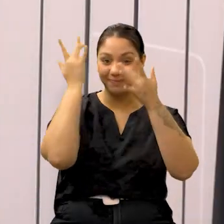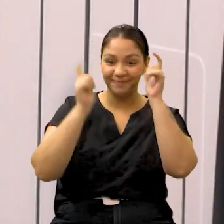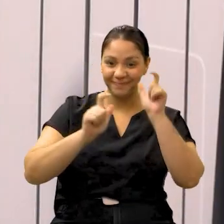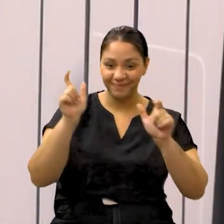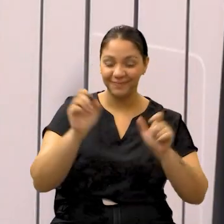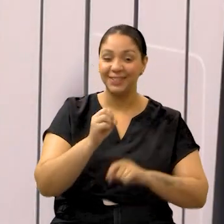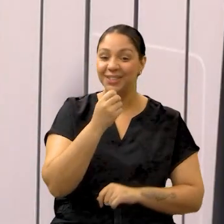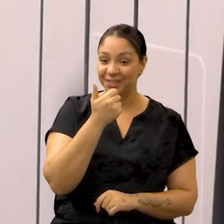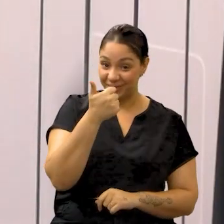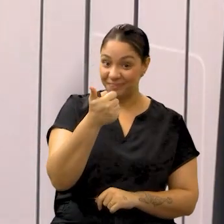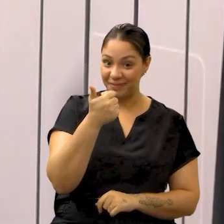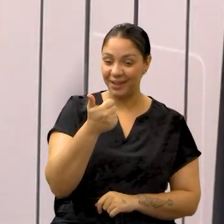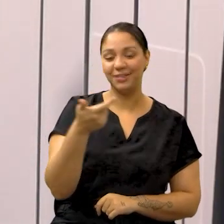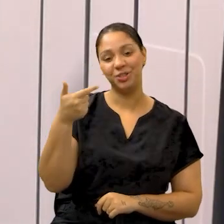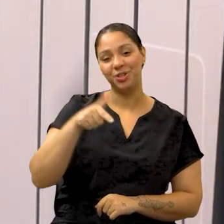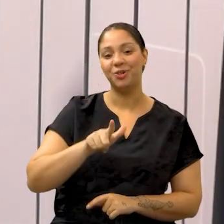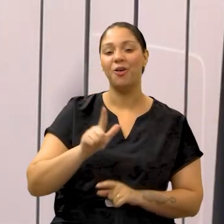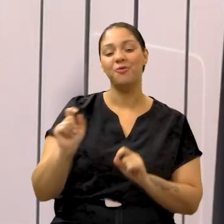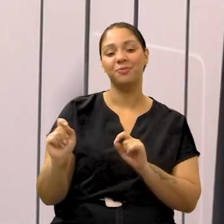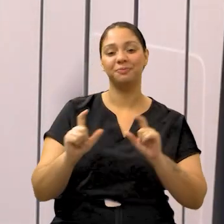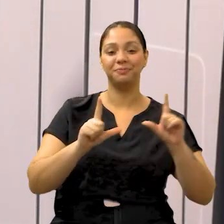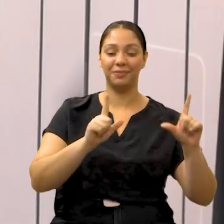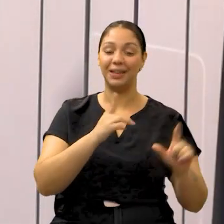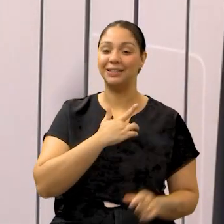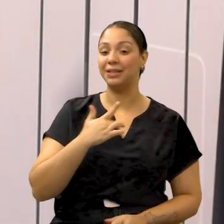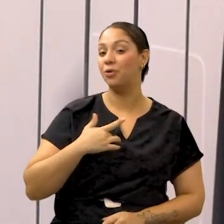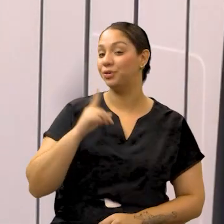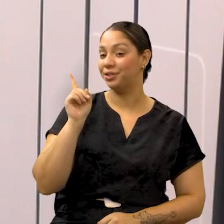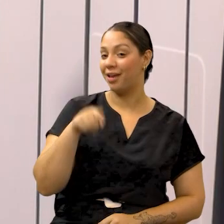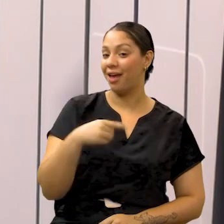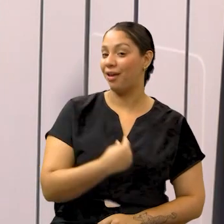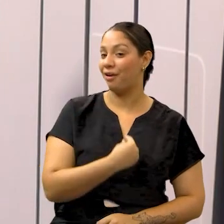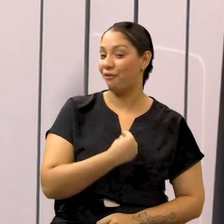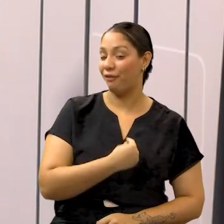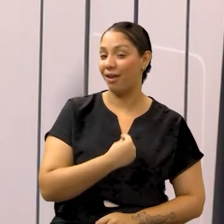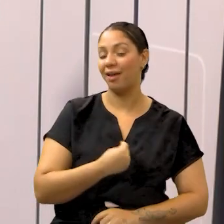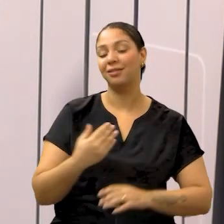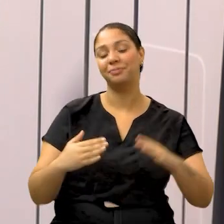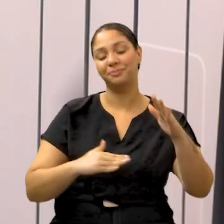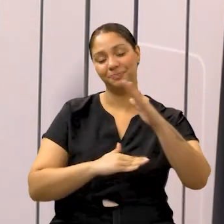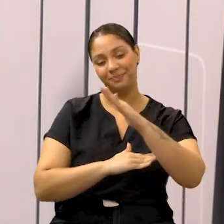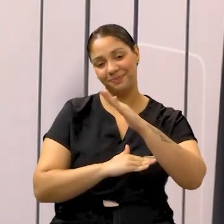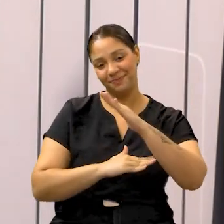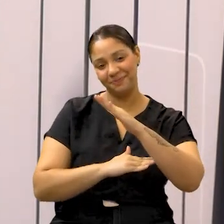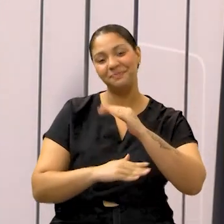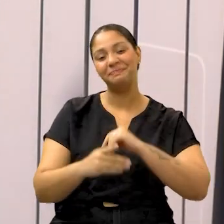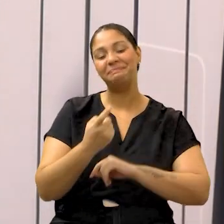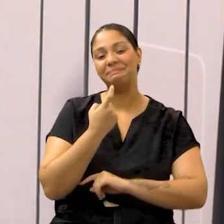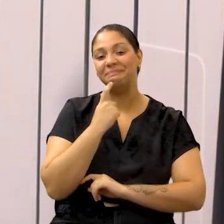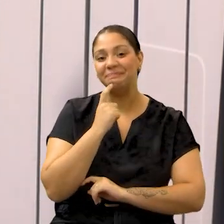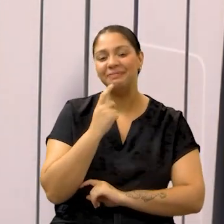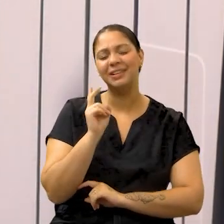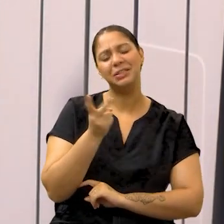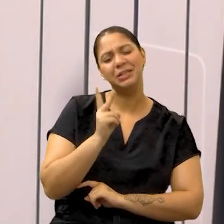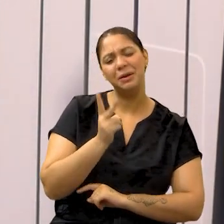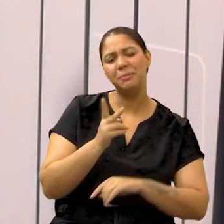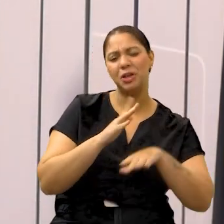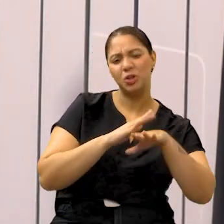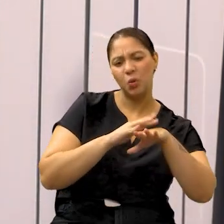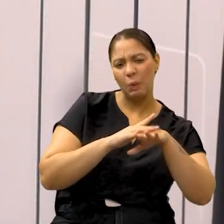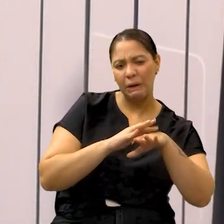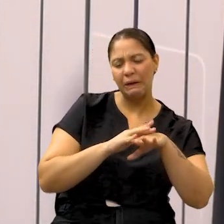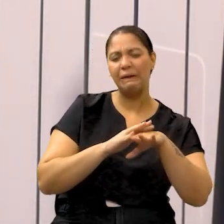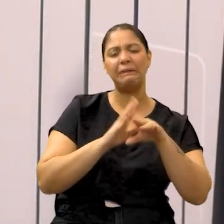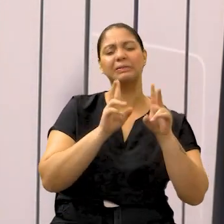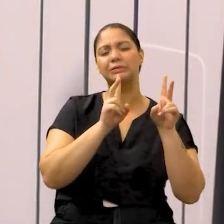Oi, gente, tudo bom? Mais um Saúde é Vida no ar aqui na TV Câmara Campinas. A gente sempre traz alguma